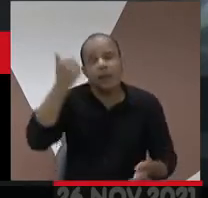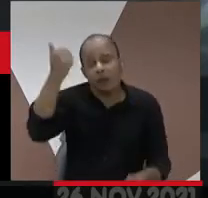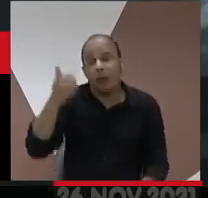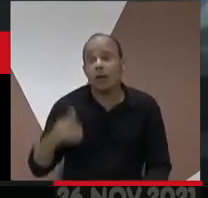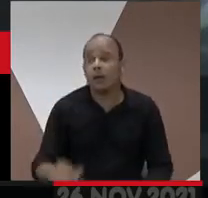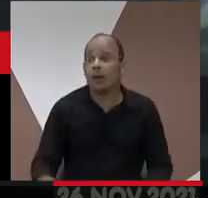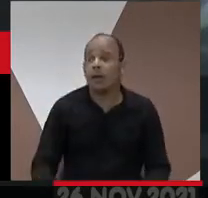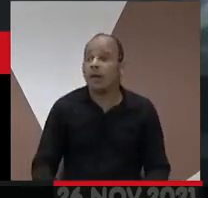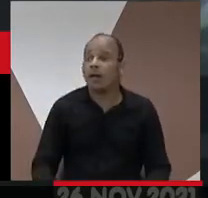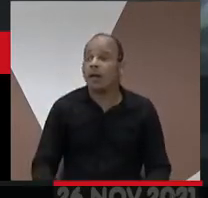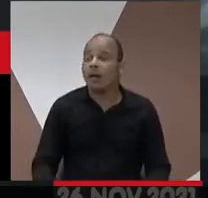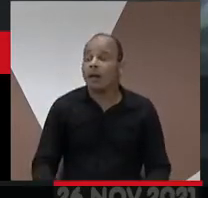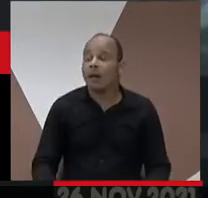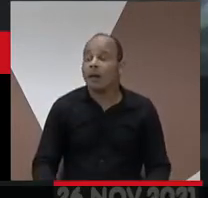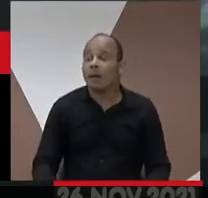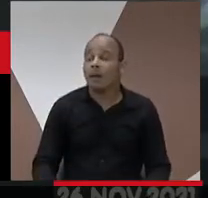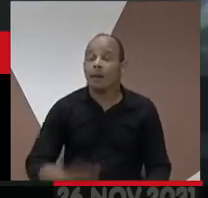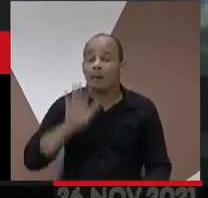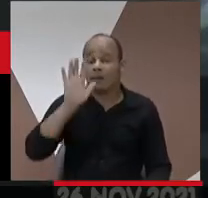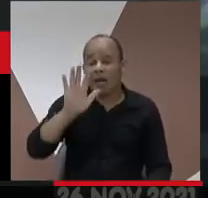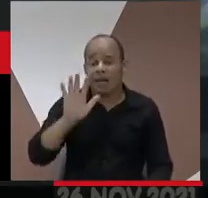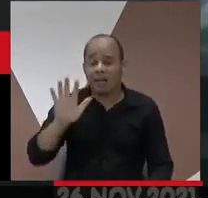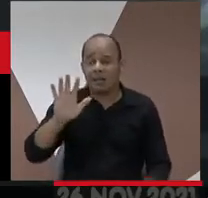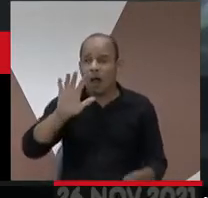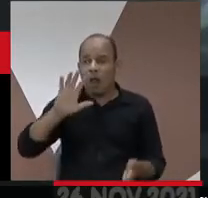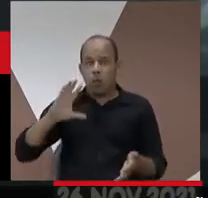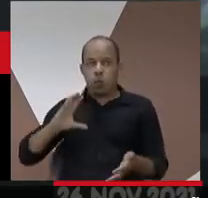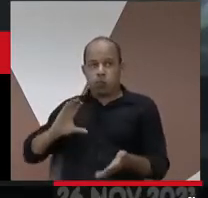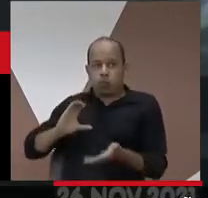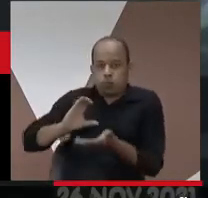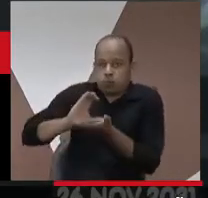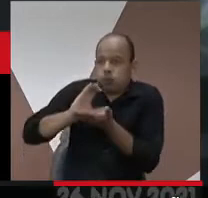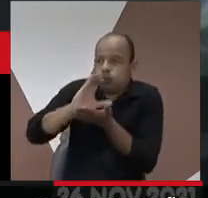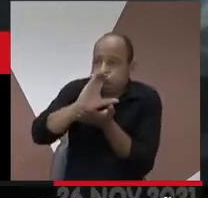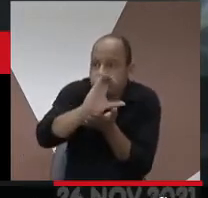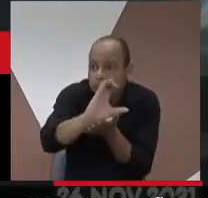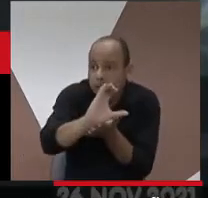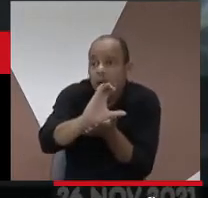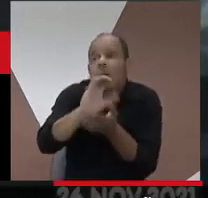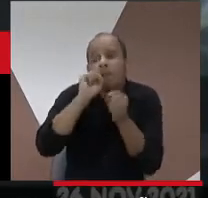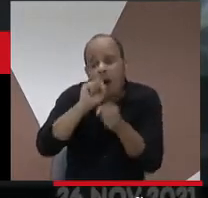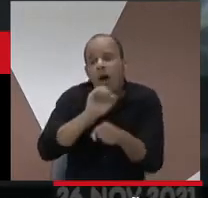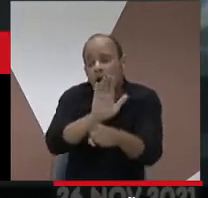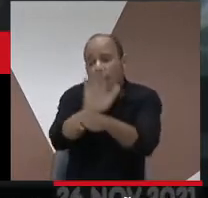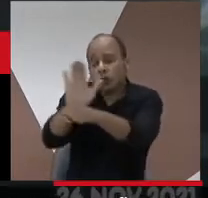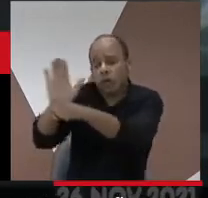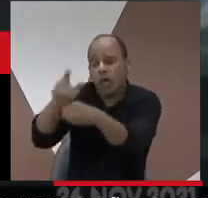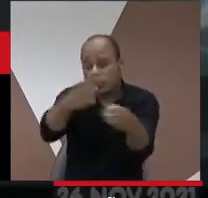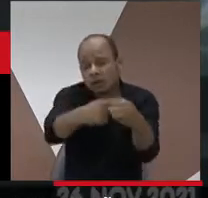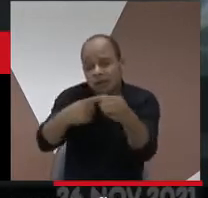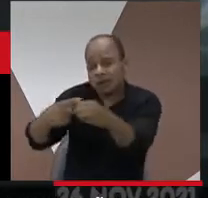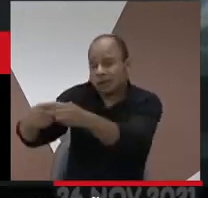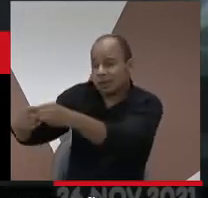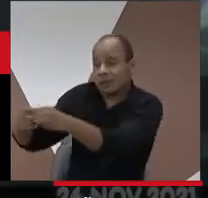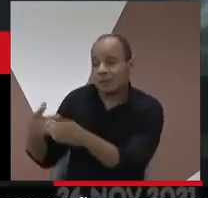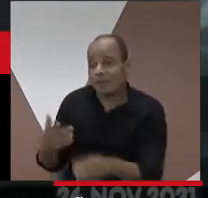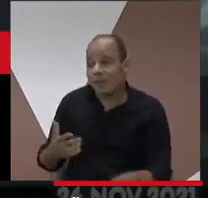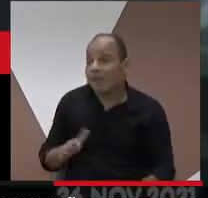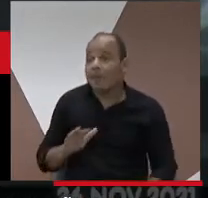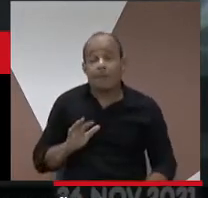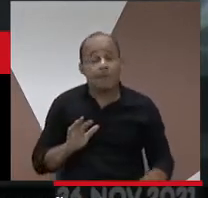uma indenização vultuosa, que pode atender também muitos outros municípios. Mas sequer